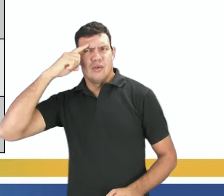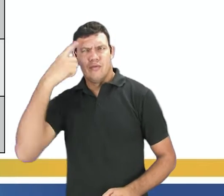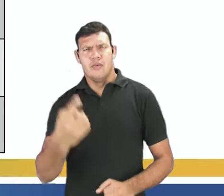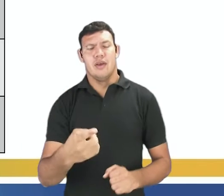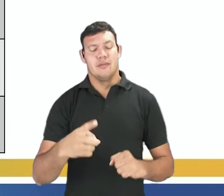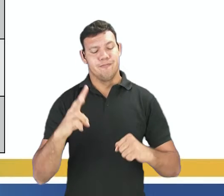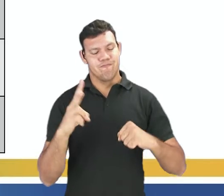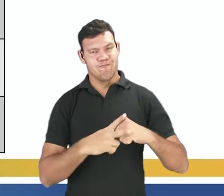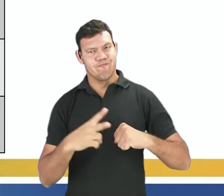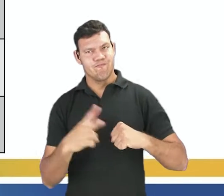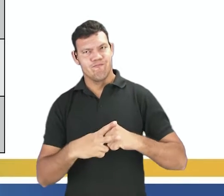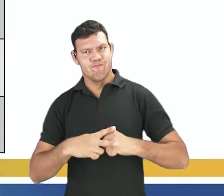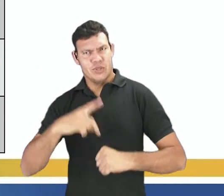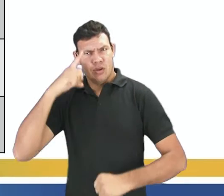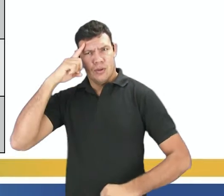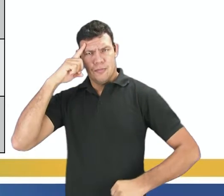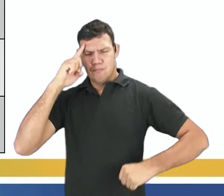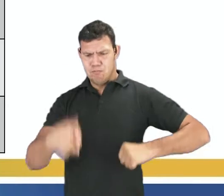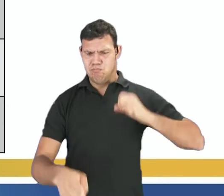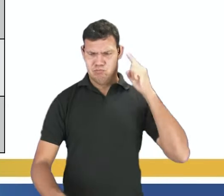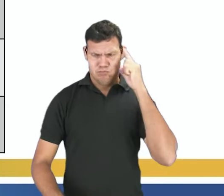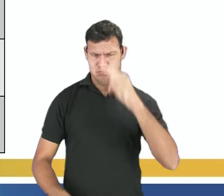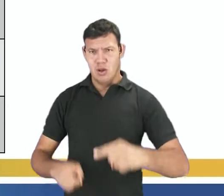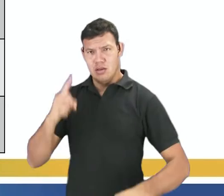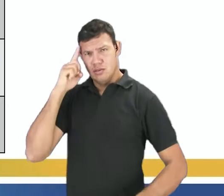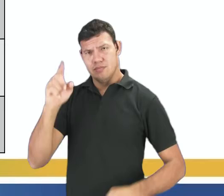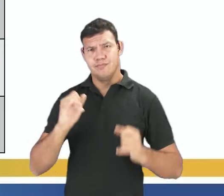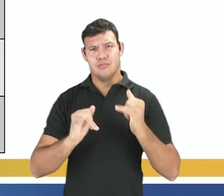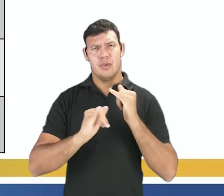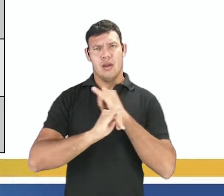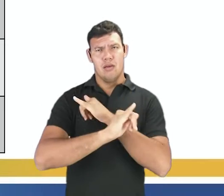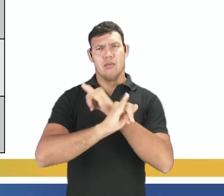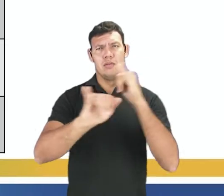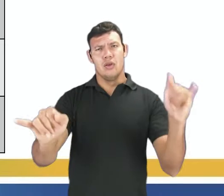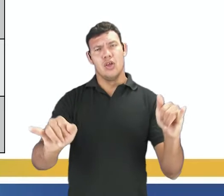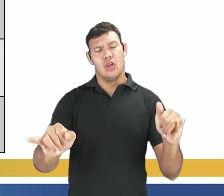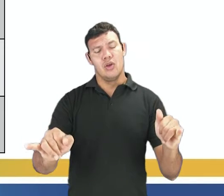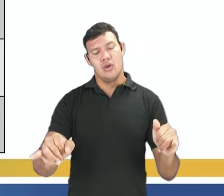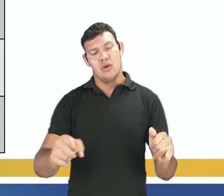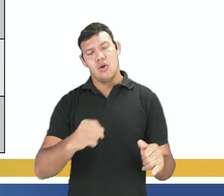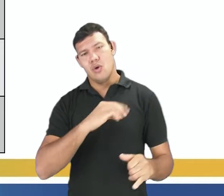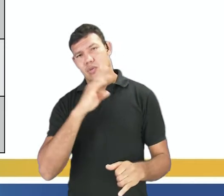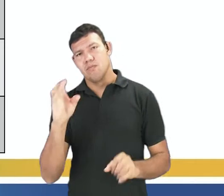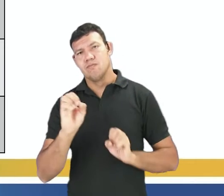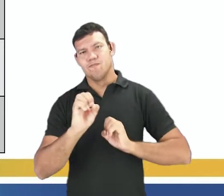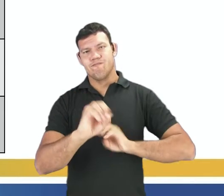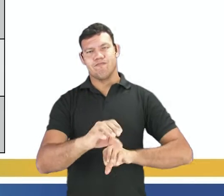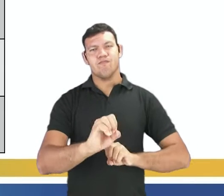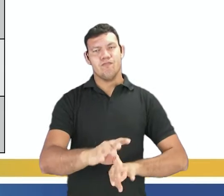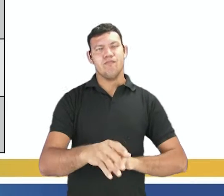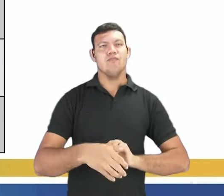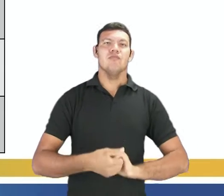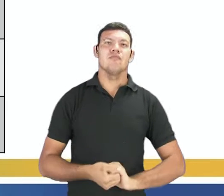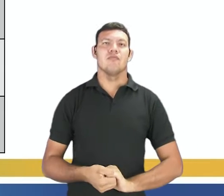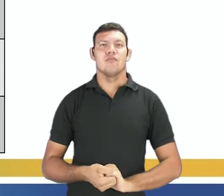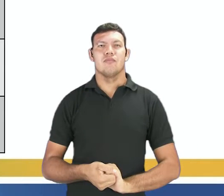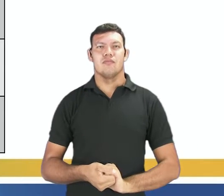usados para dar ordens, comandos, avisos ou instruções. E se usamos